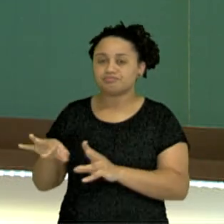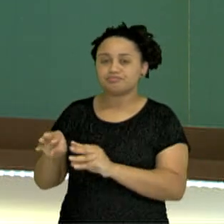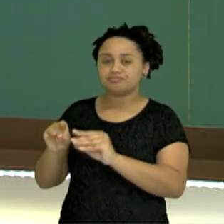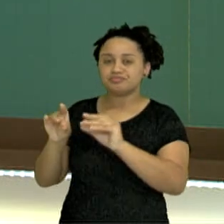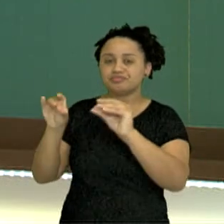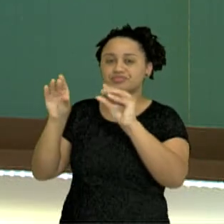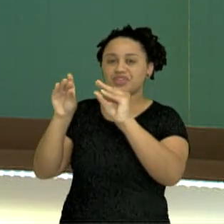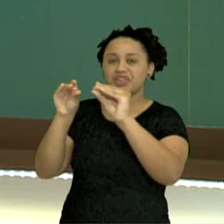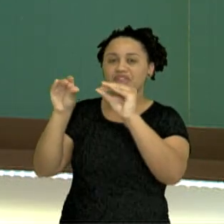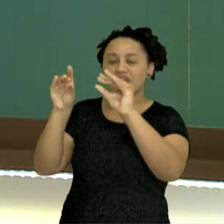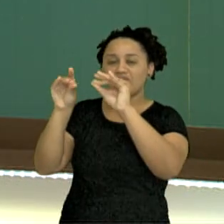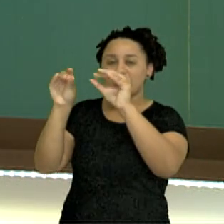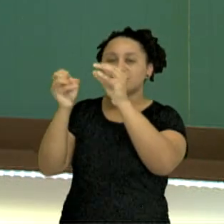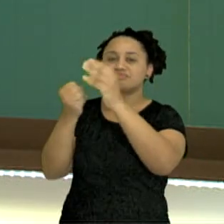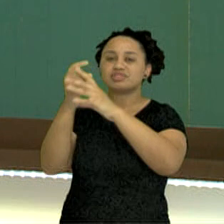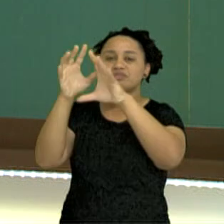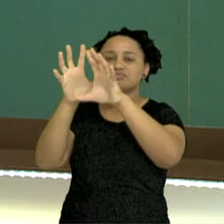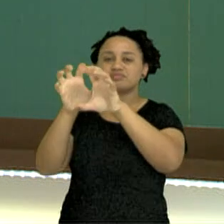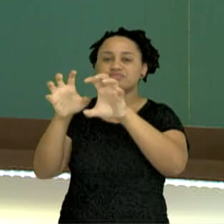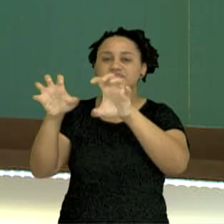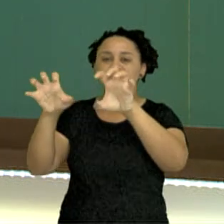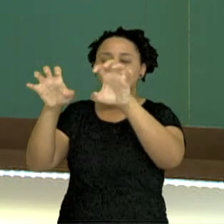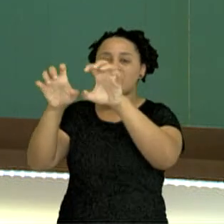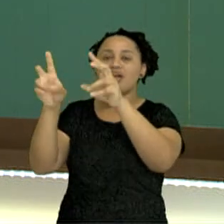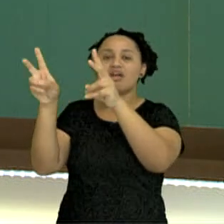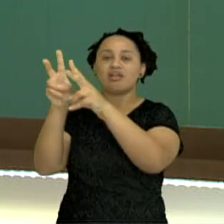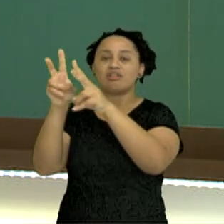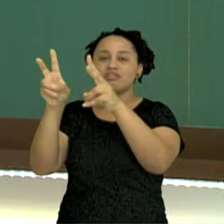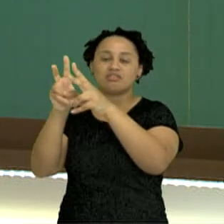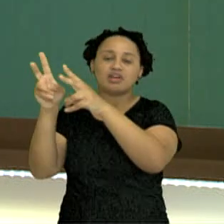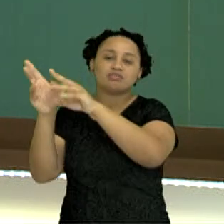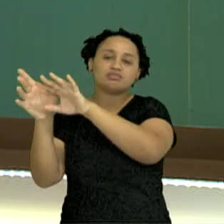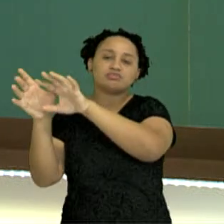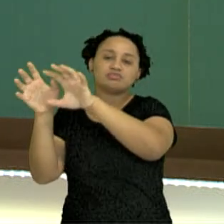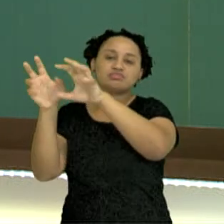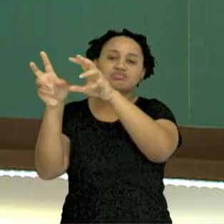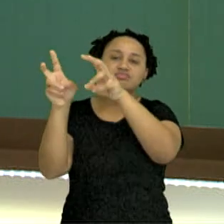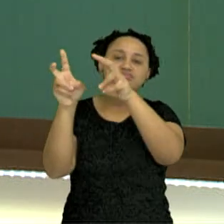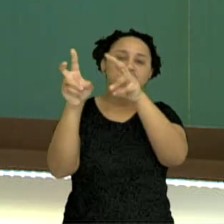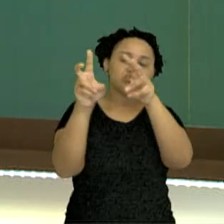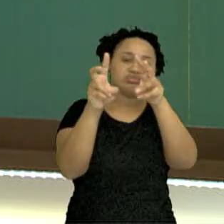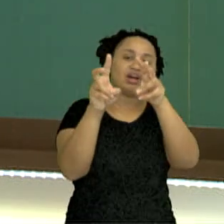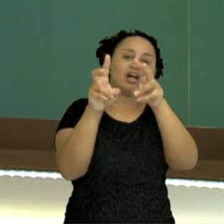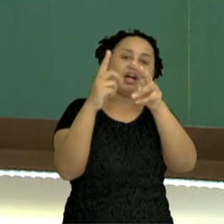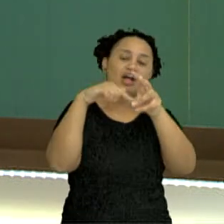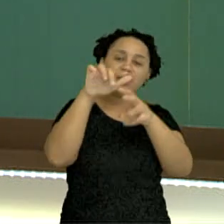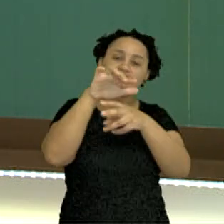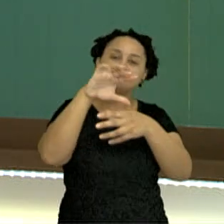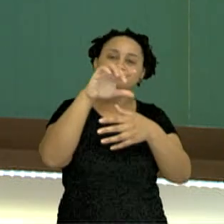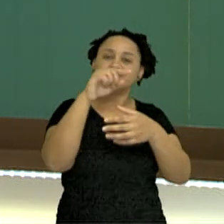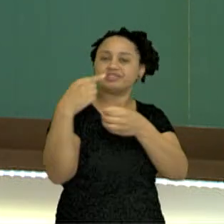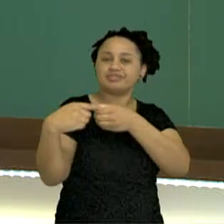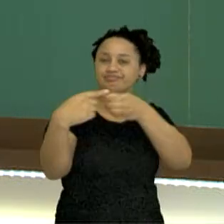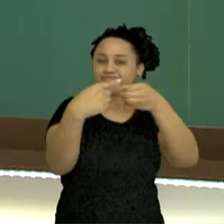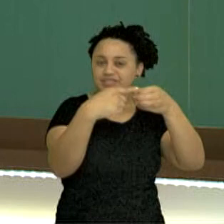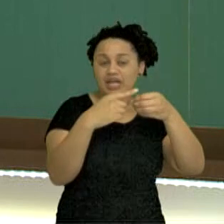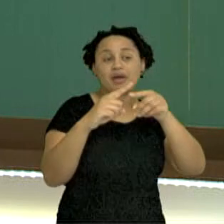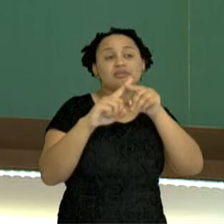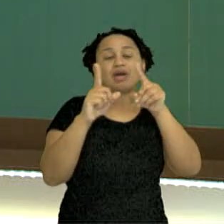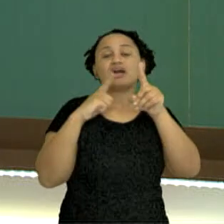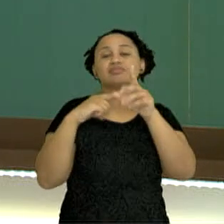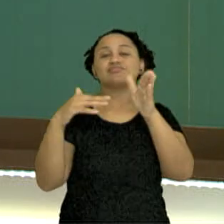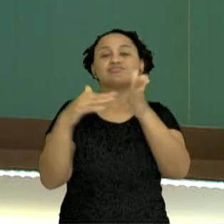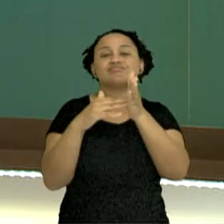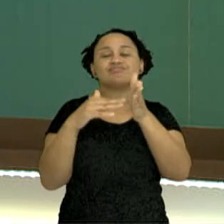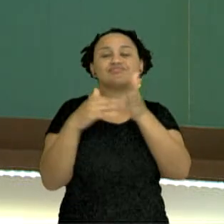vai formar a nuvem, a ação dos ventos vai empurrar essa nuvem em direção ao interior, porém encontra esta